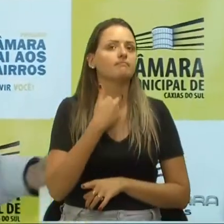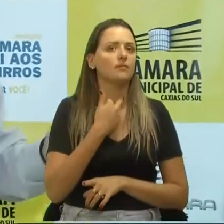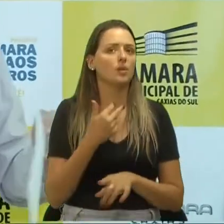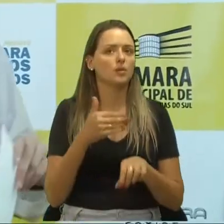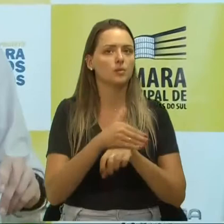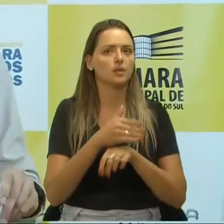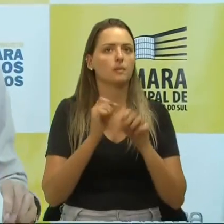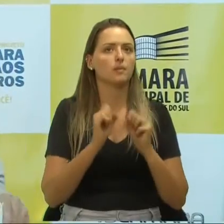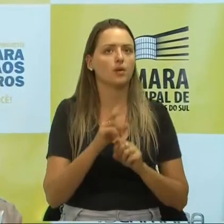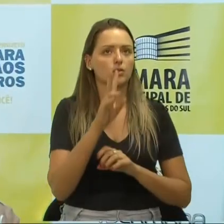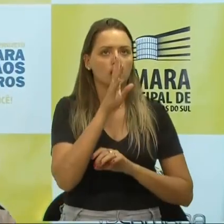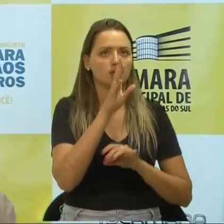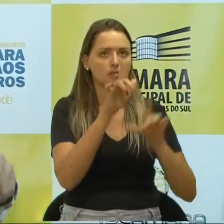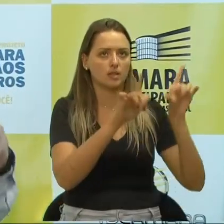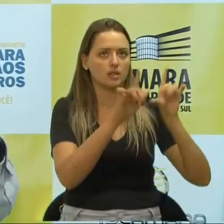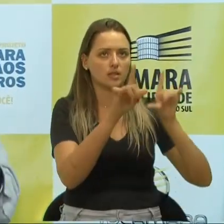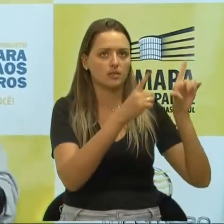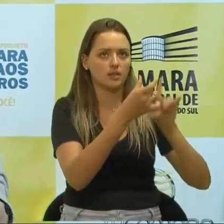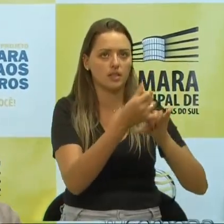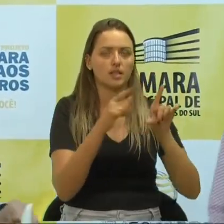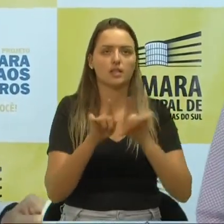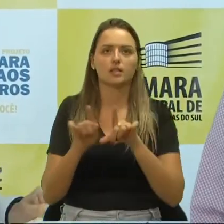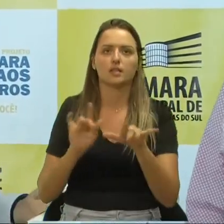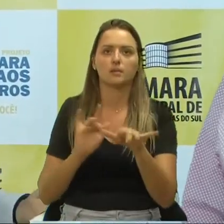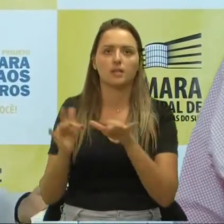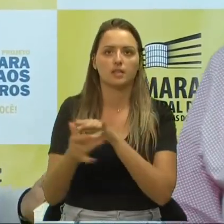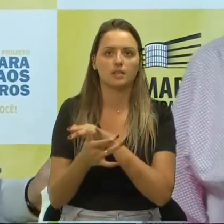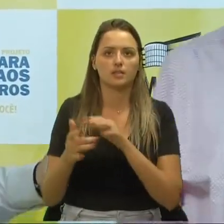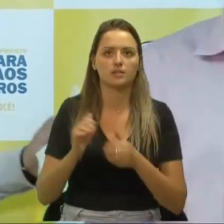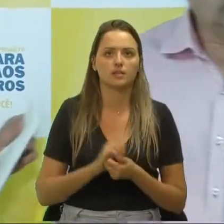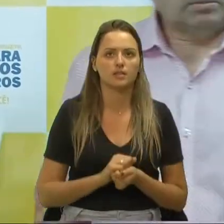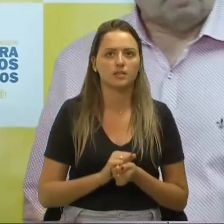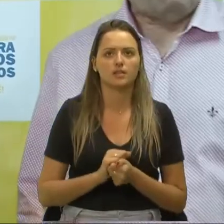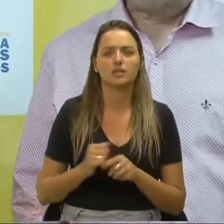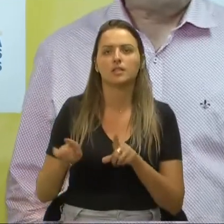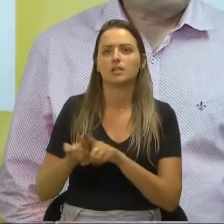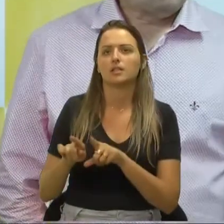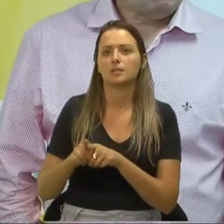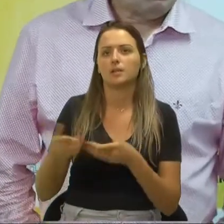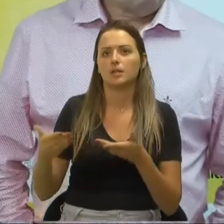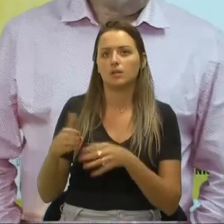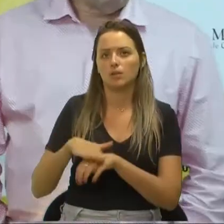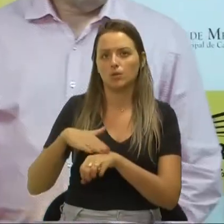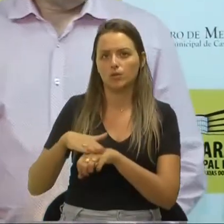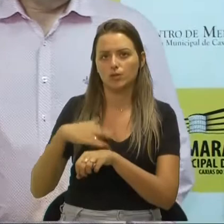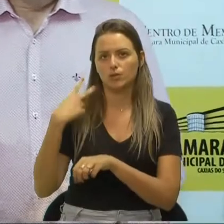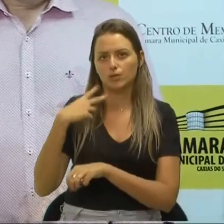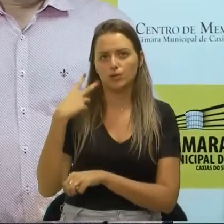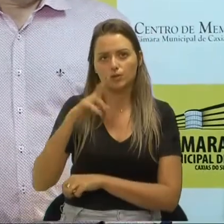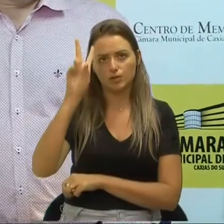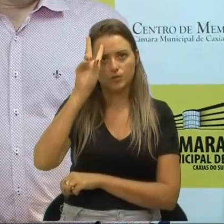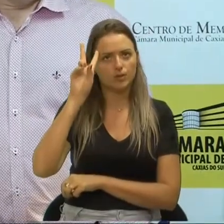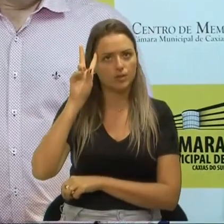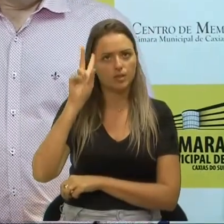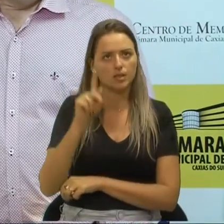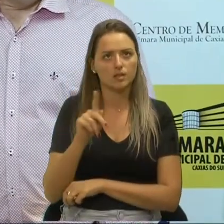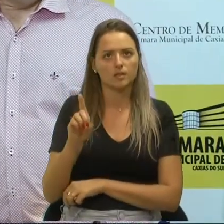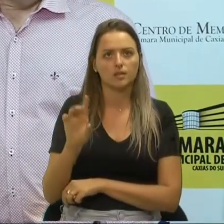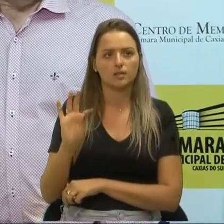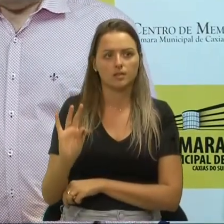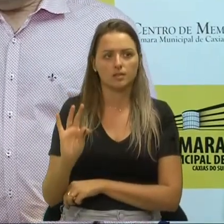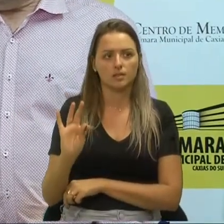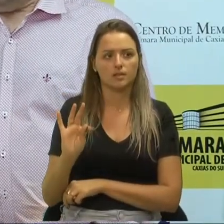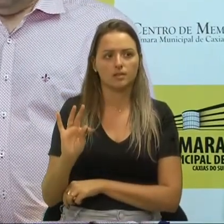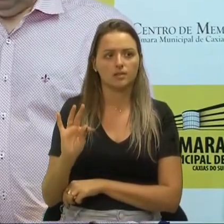poder acompanhar também pela TV Câmara Caxias, canal 16 e através das nossas redes sociais. Converso também agora com o vereador Velocino Uas, do PDT,